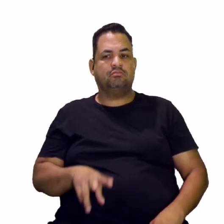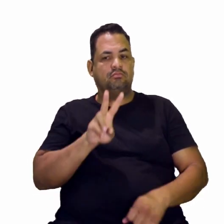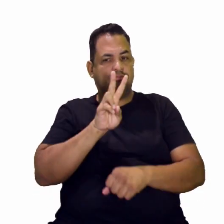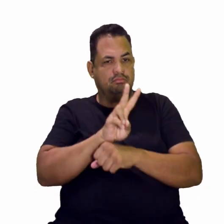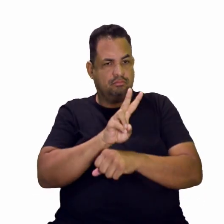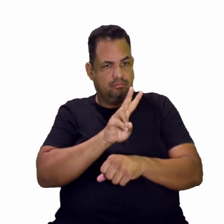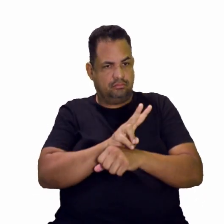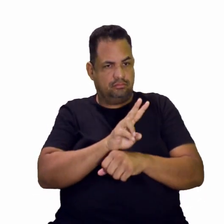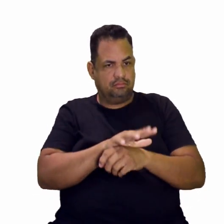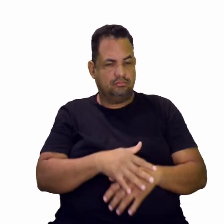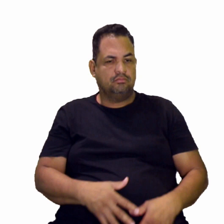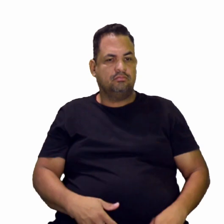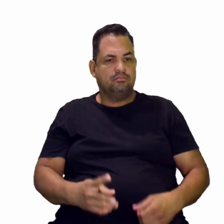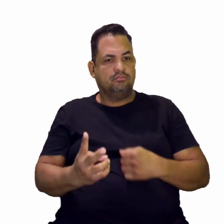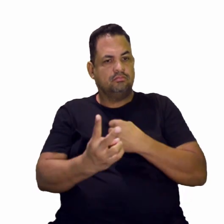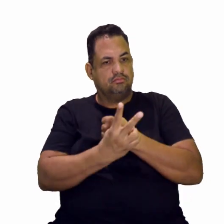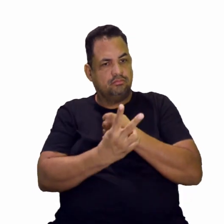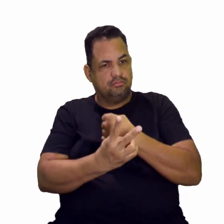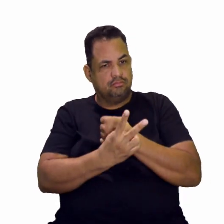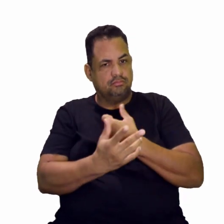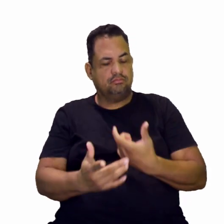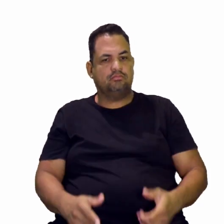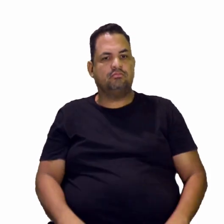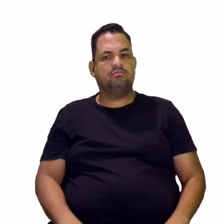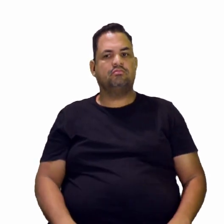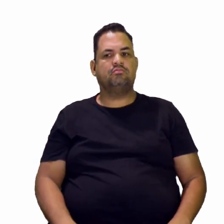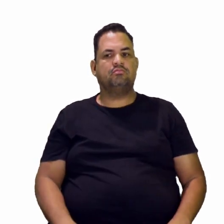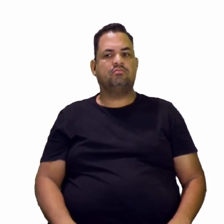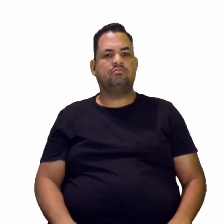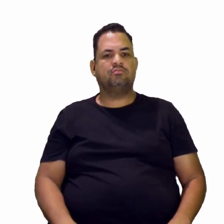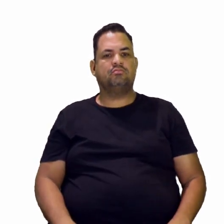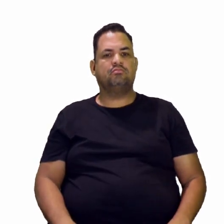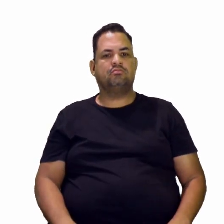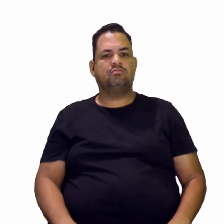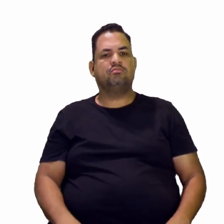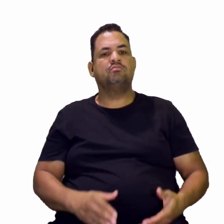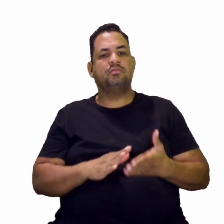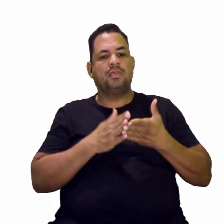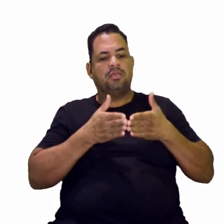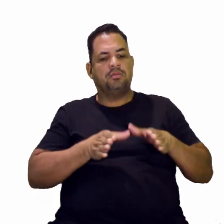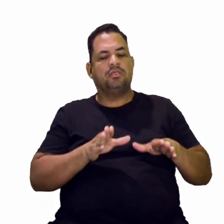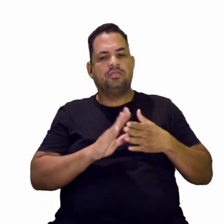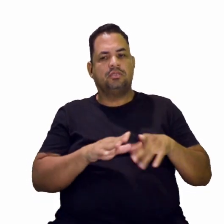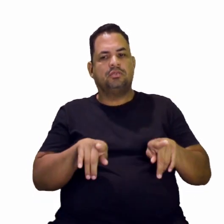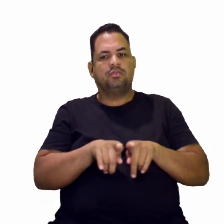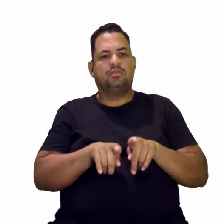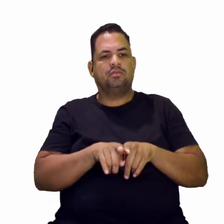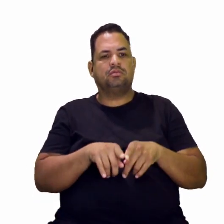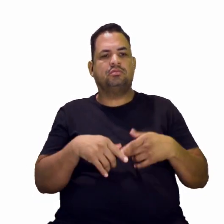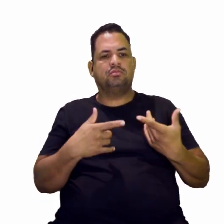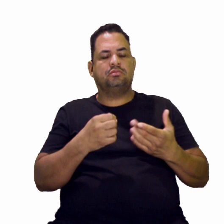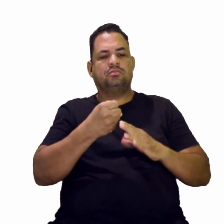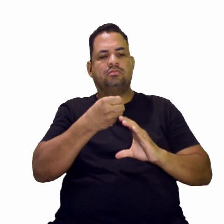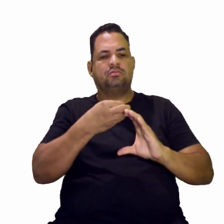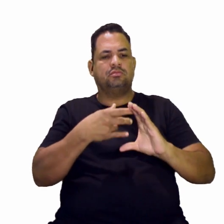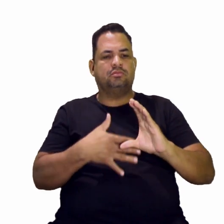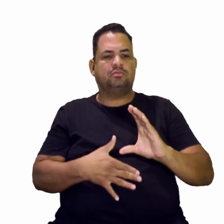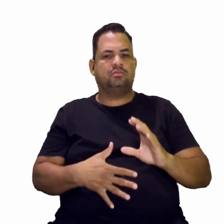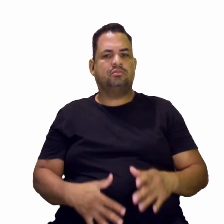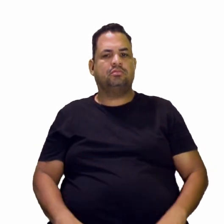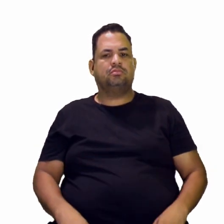tem abrigo, ele tem proteção e companheiros para a reprodução. Ou seja, são